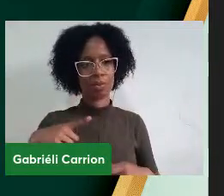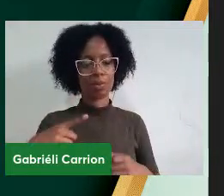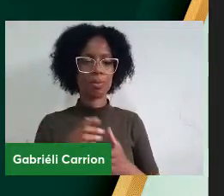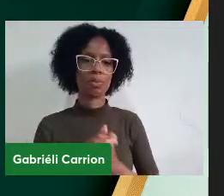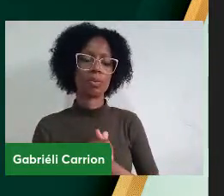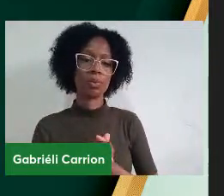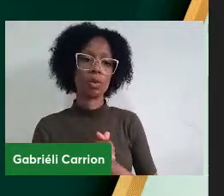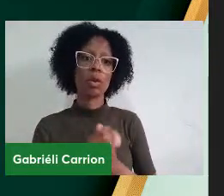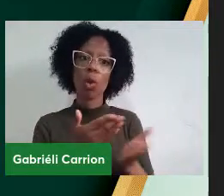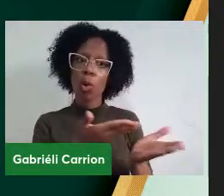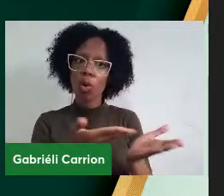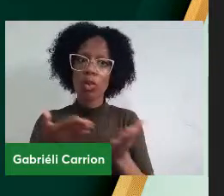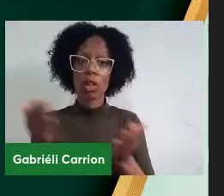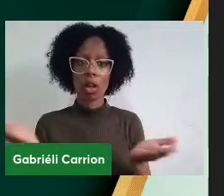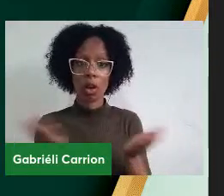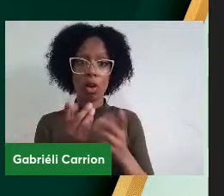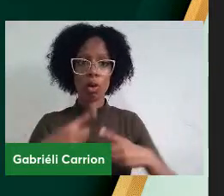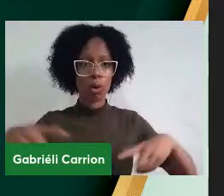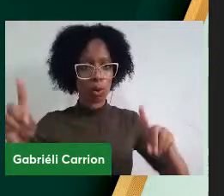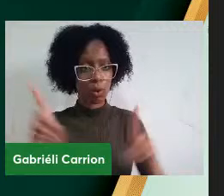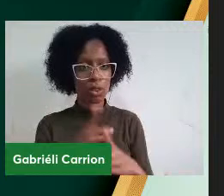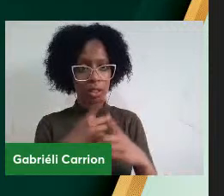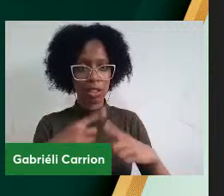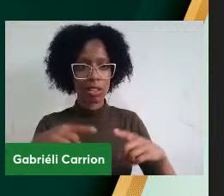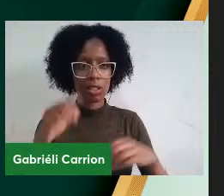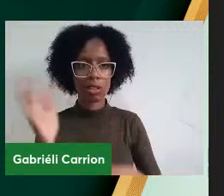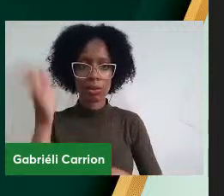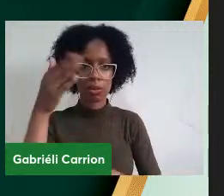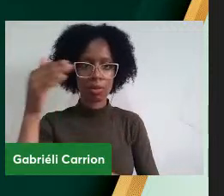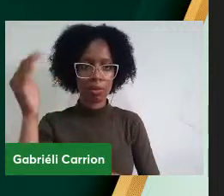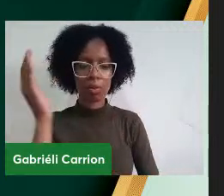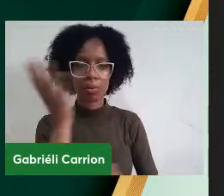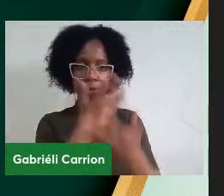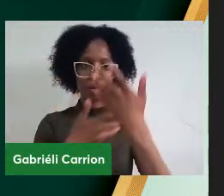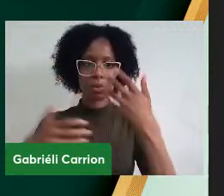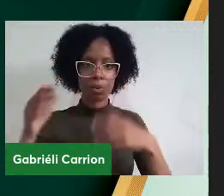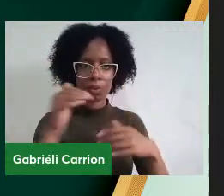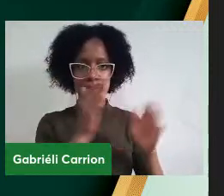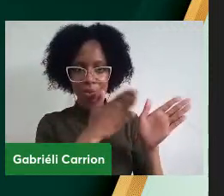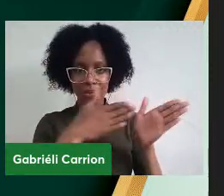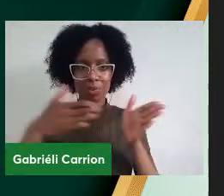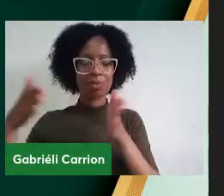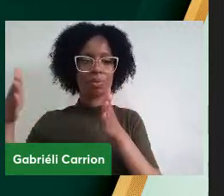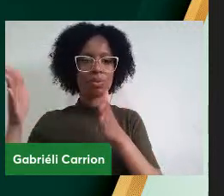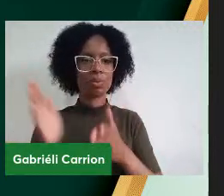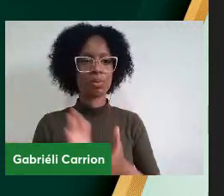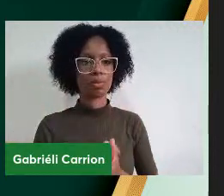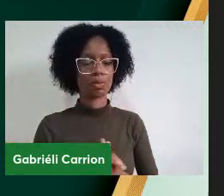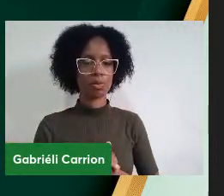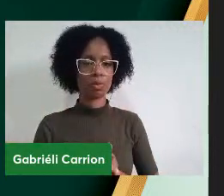Convidamos a todos, para imposição de respeito, assistirmos o vídeo do Hino Nacional Brasileiro.